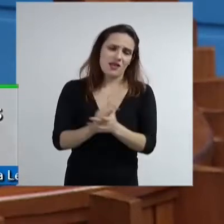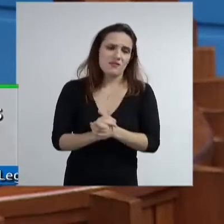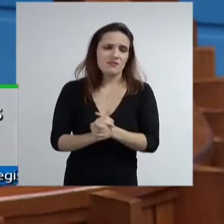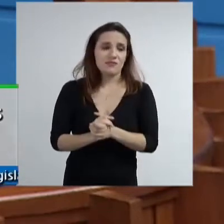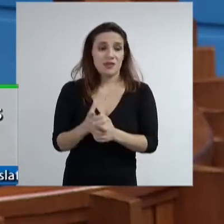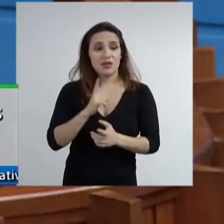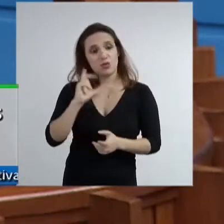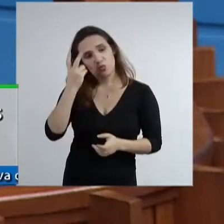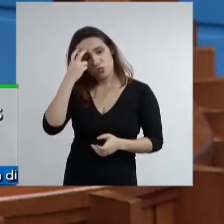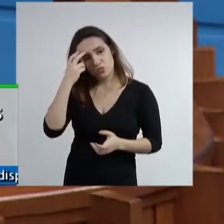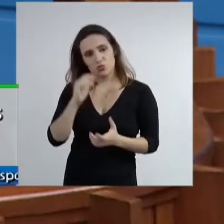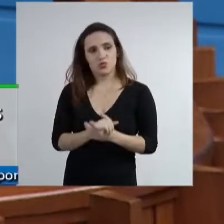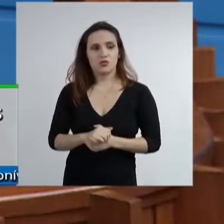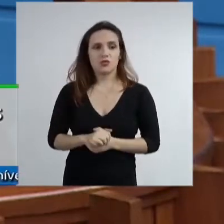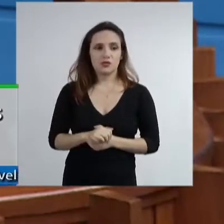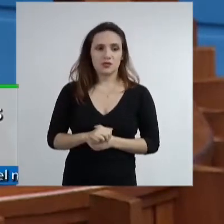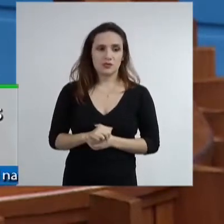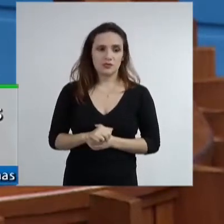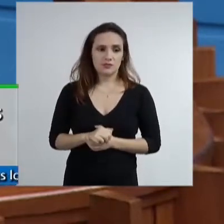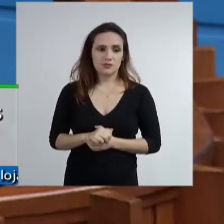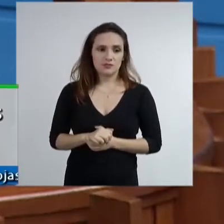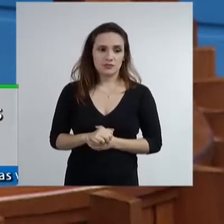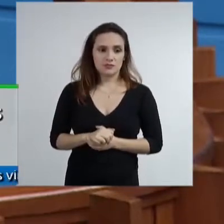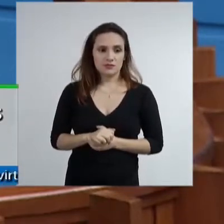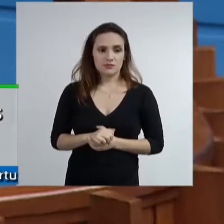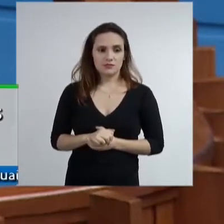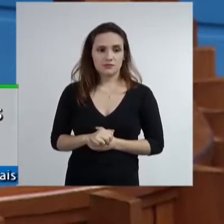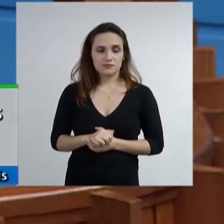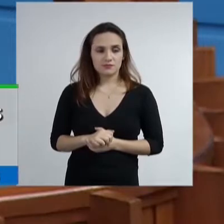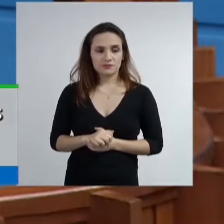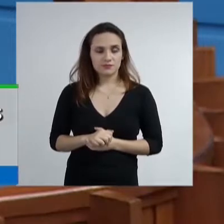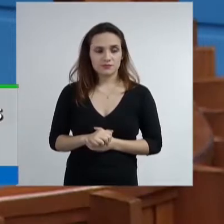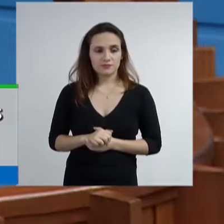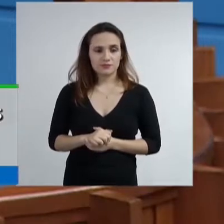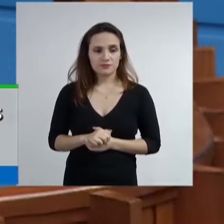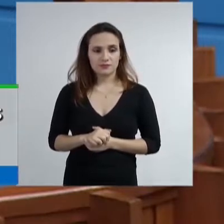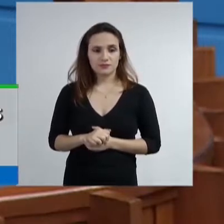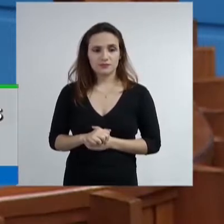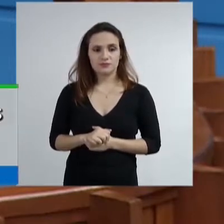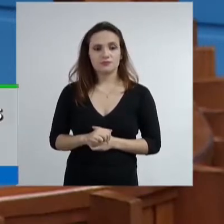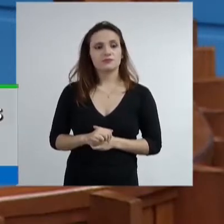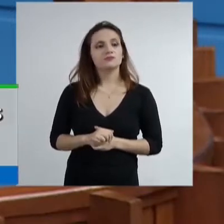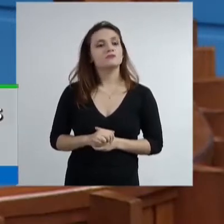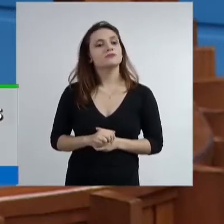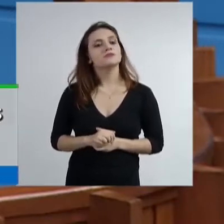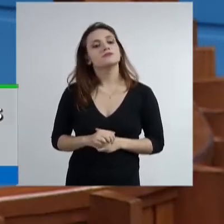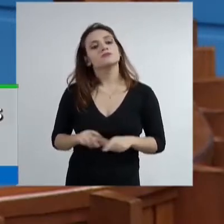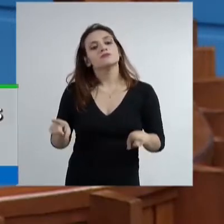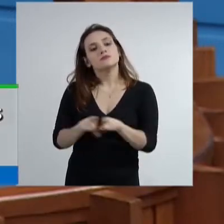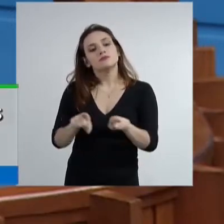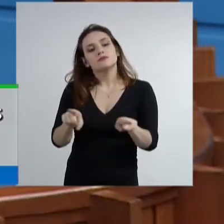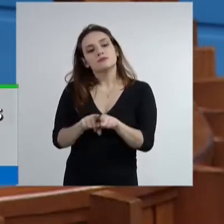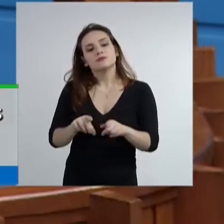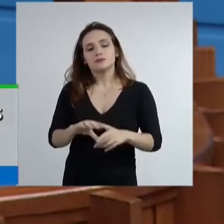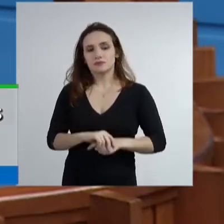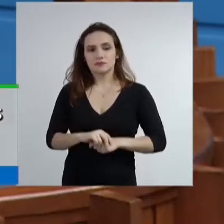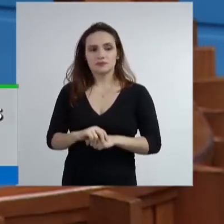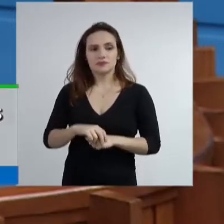criar-se uma cultura mesmo na população. Da mesma forma, essa questão da violência que eu estou falando